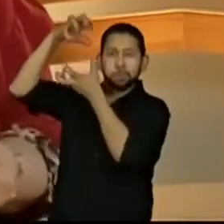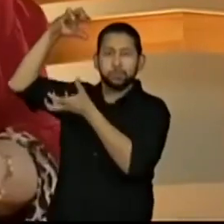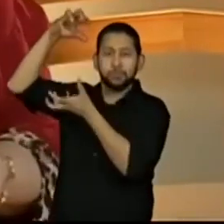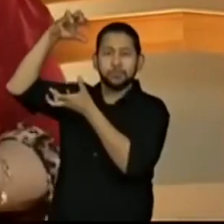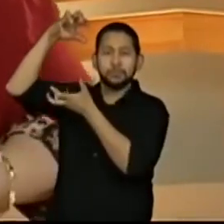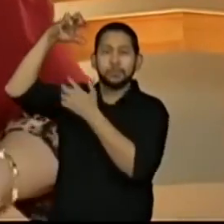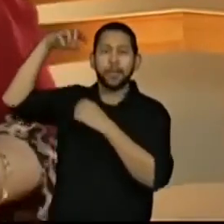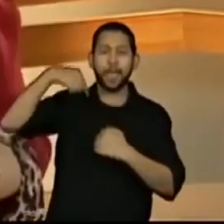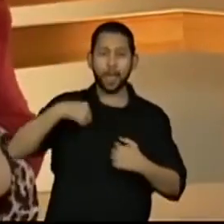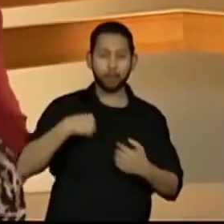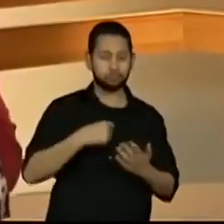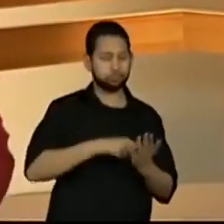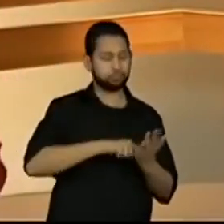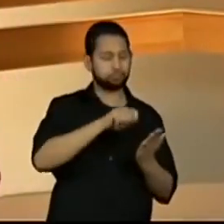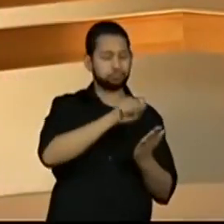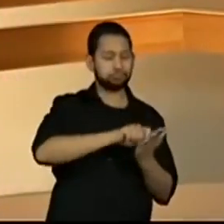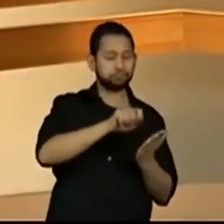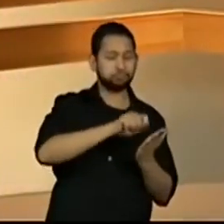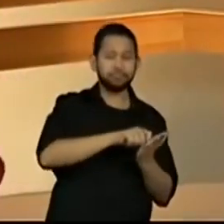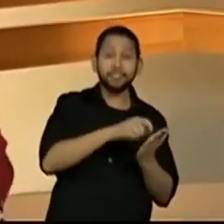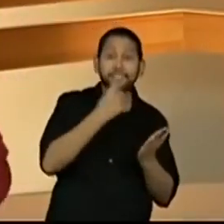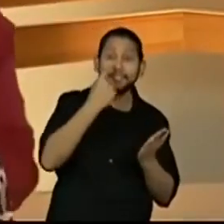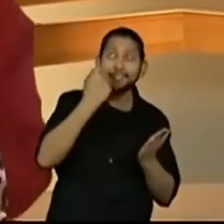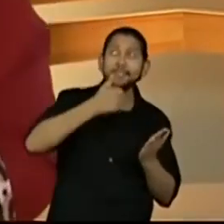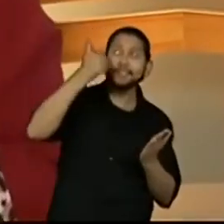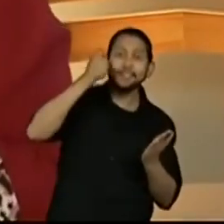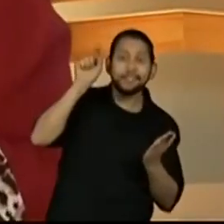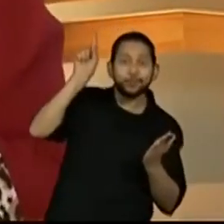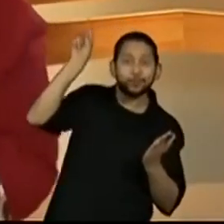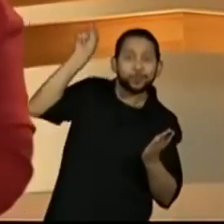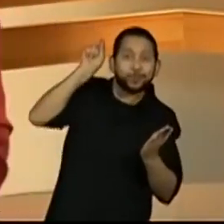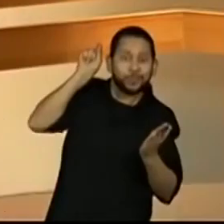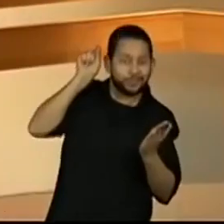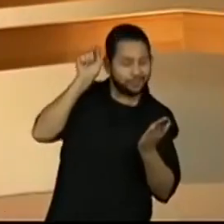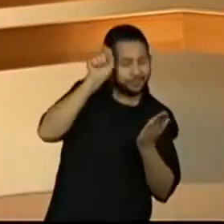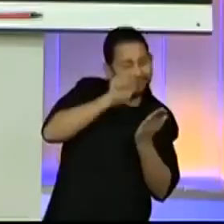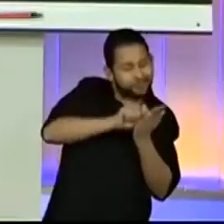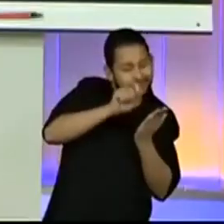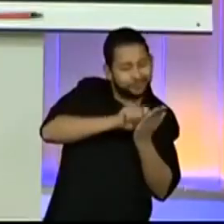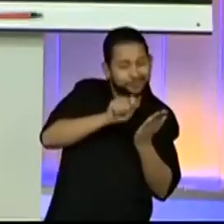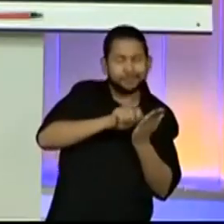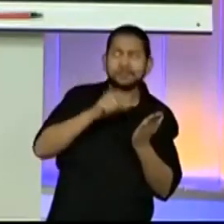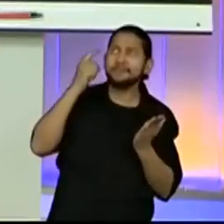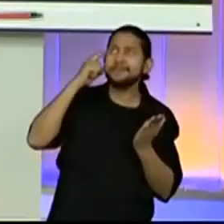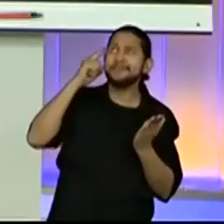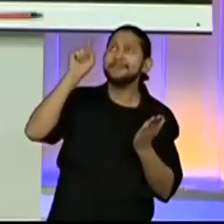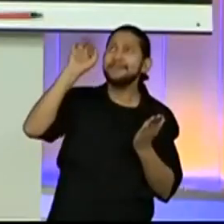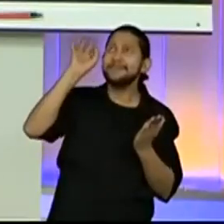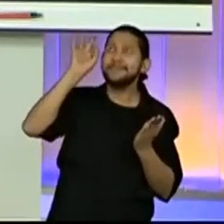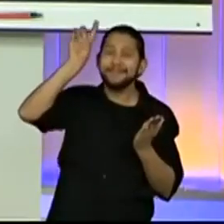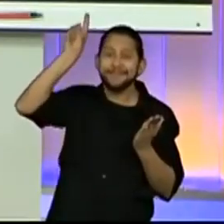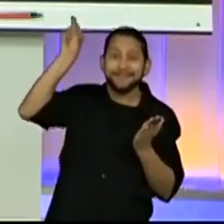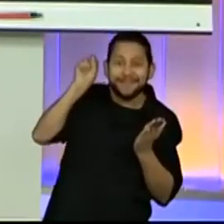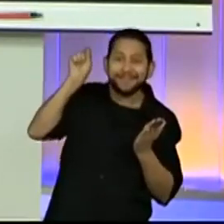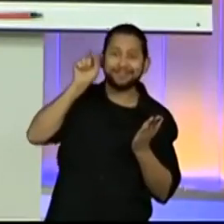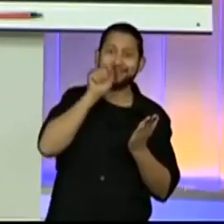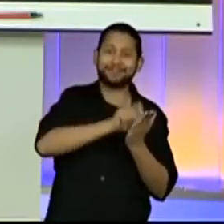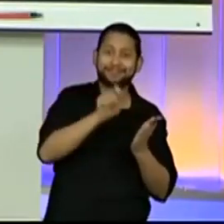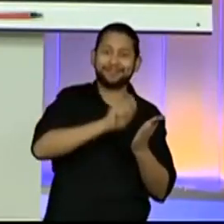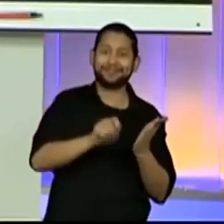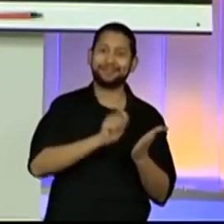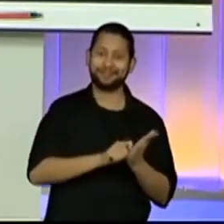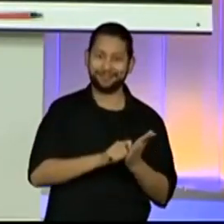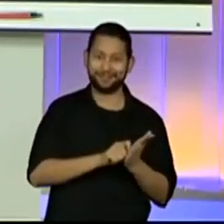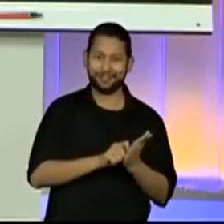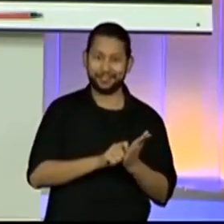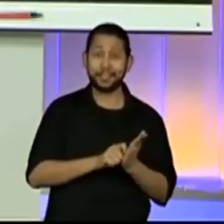das atividades, das comandas dos professores, do meu diálogo com os amigos, com os pais,